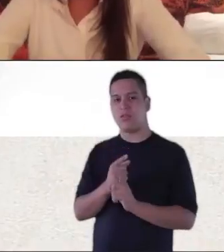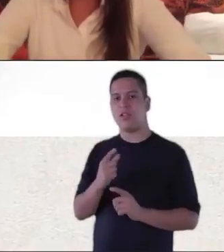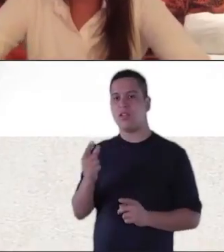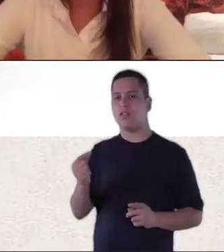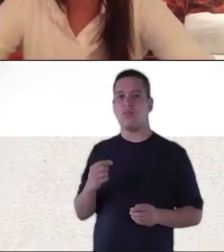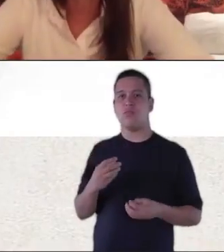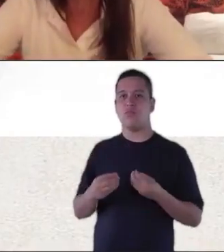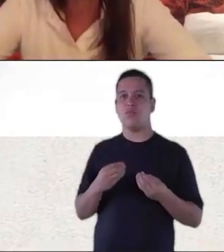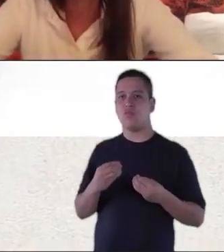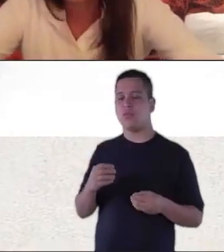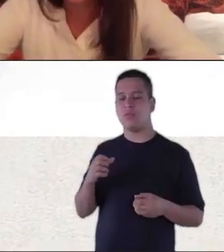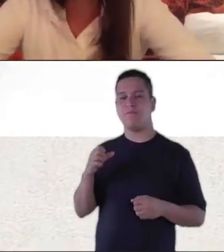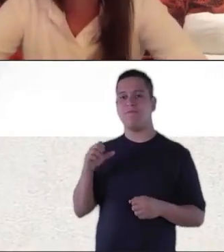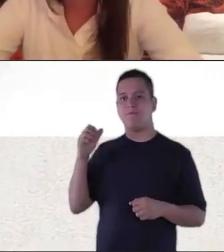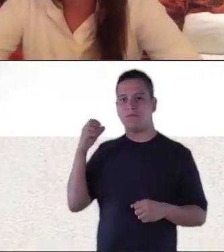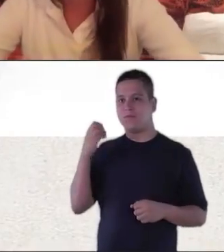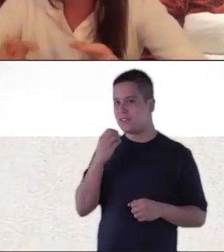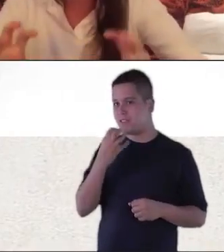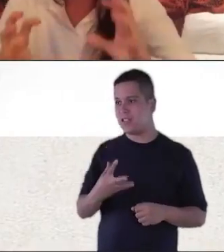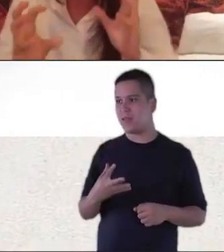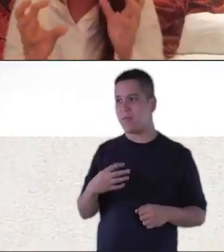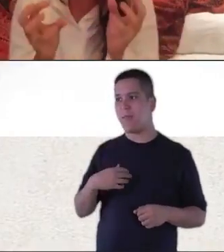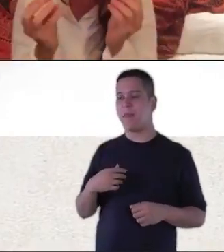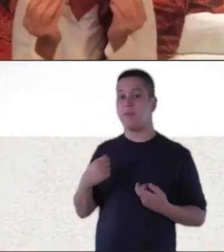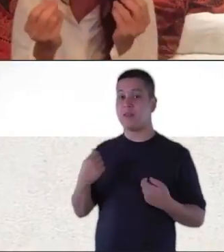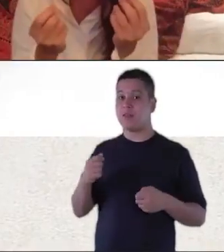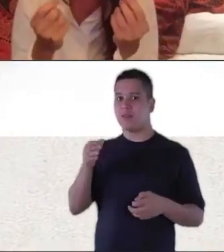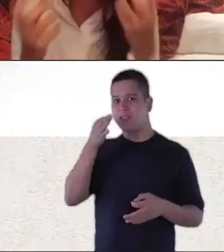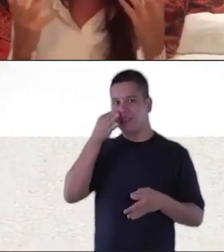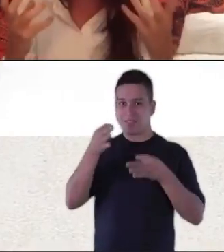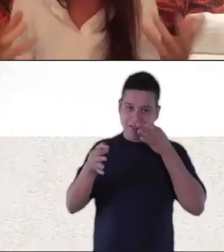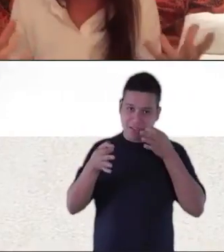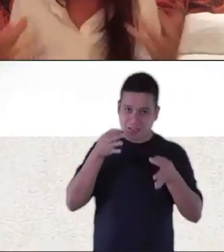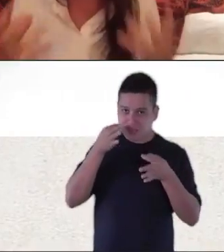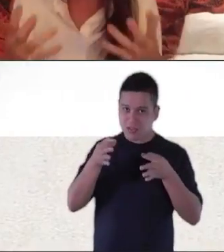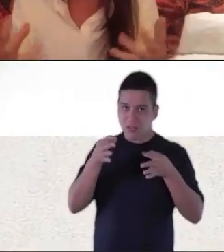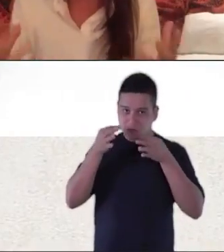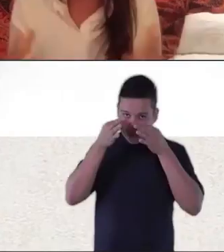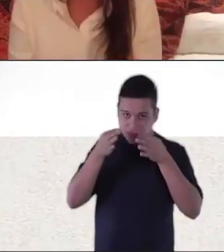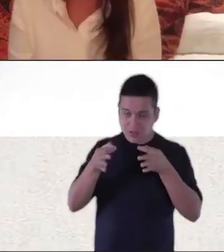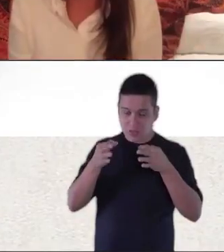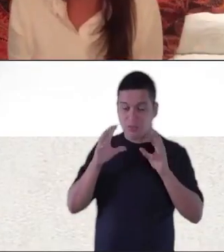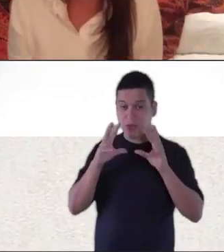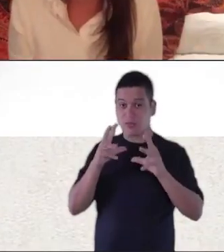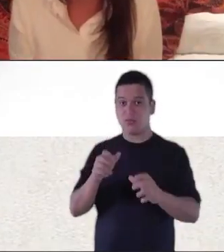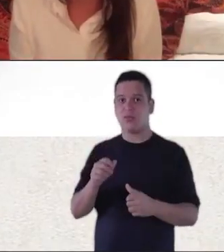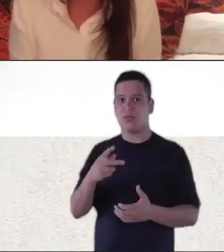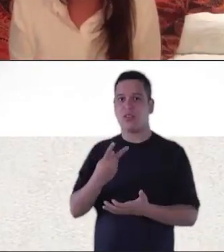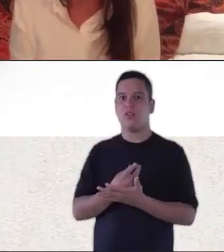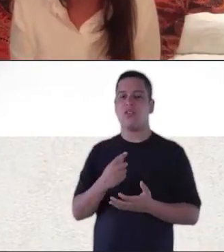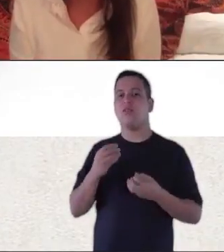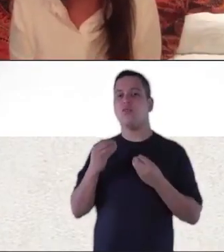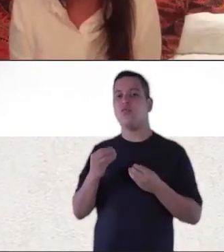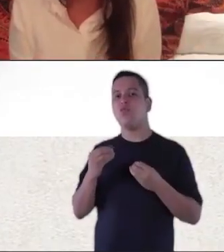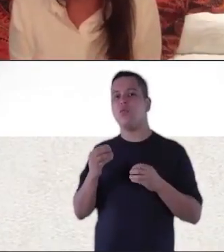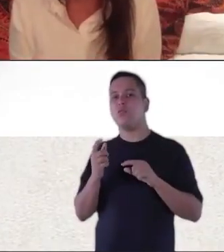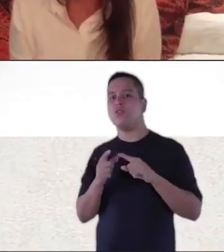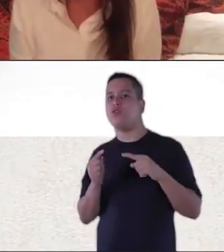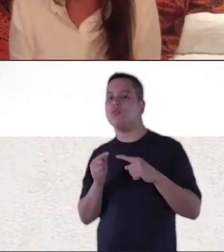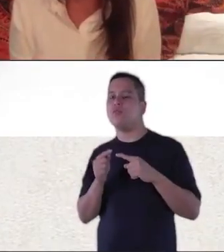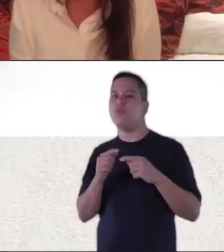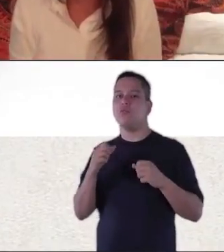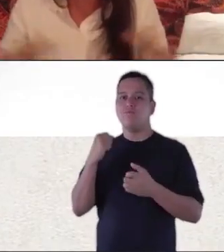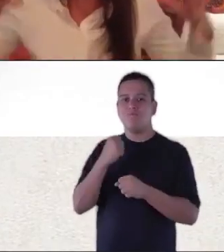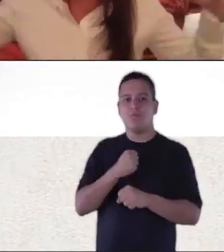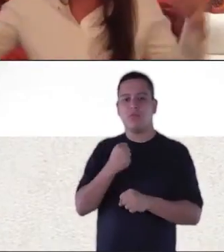eu acho que a gente tem que ficar muito ligado assim, em como trabalhar essa oposição a esse governo,